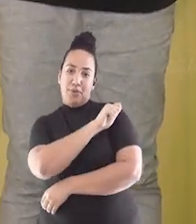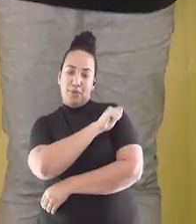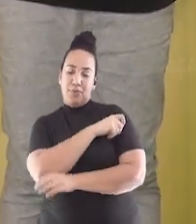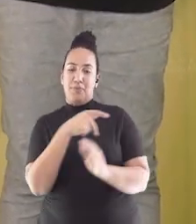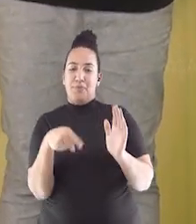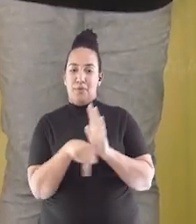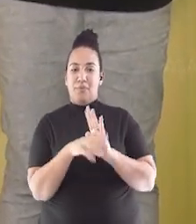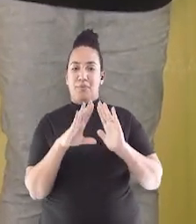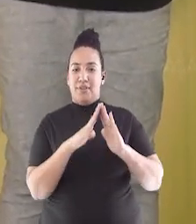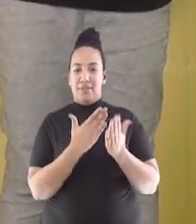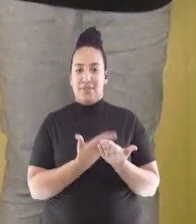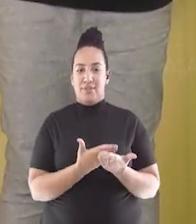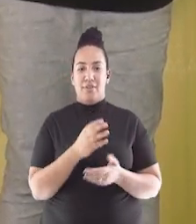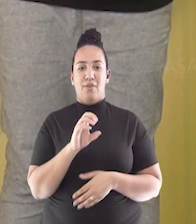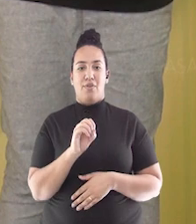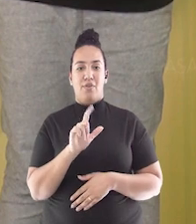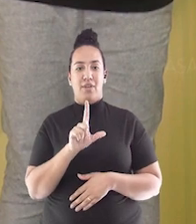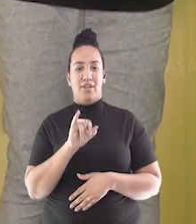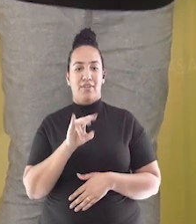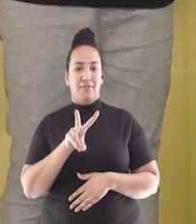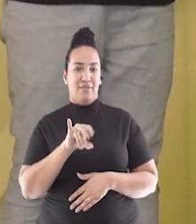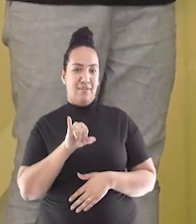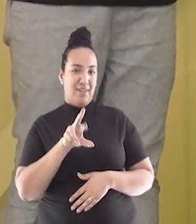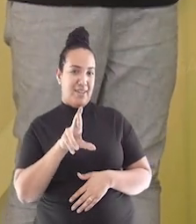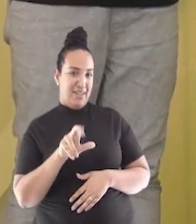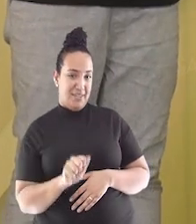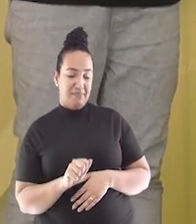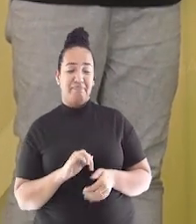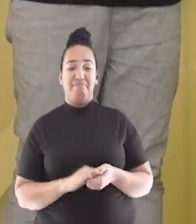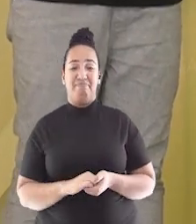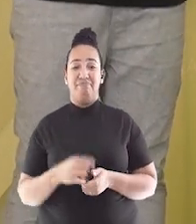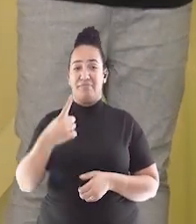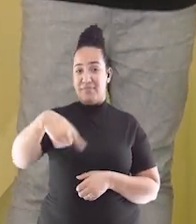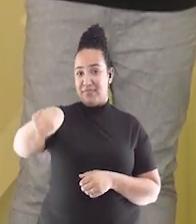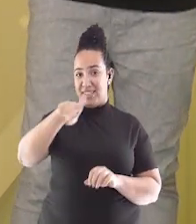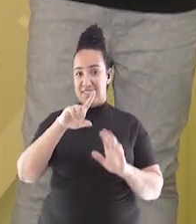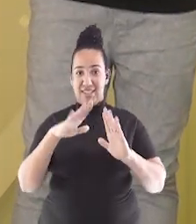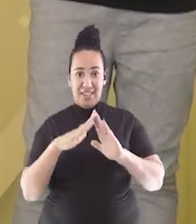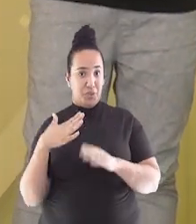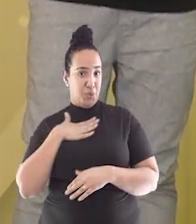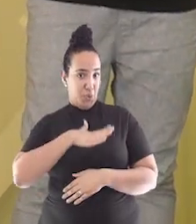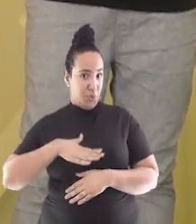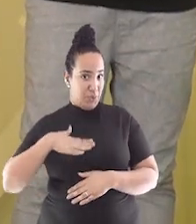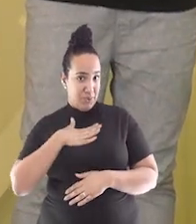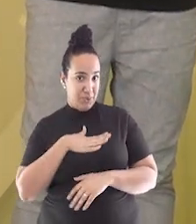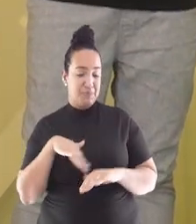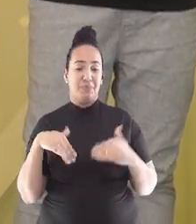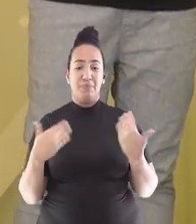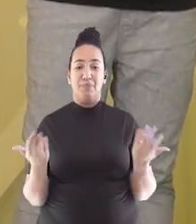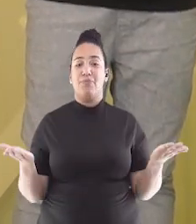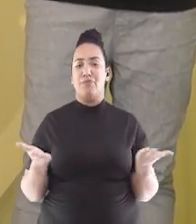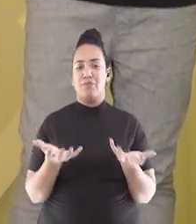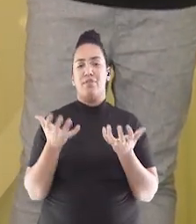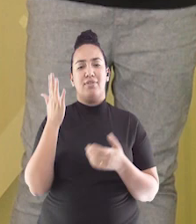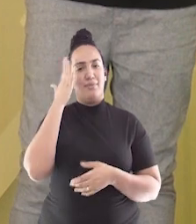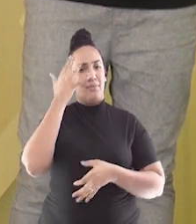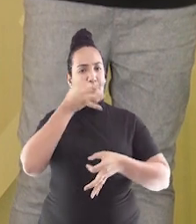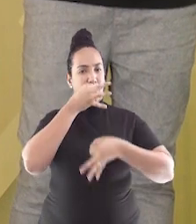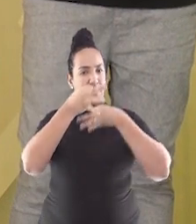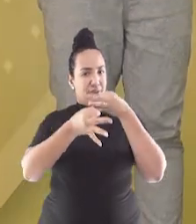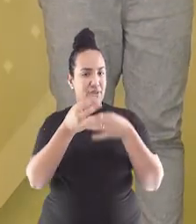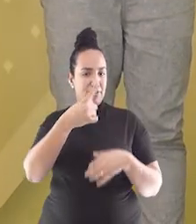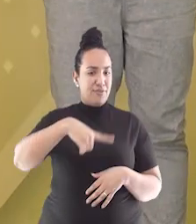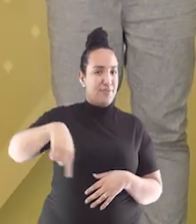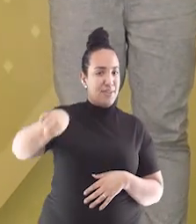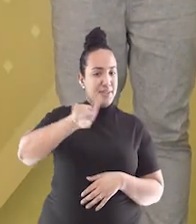dos estudantes da EMF Oliveira Castro. E vocês aí de casa, gostaram do nosso podcast? A gente quer saber a opinião de